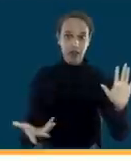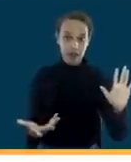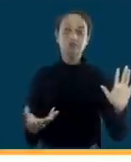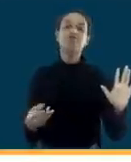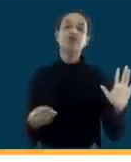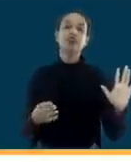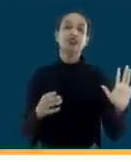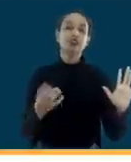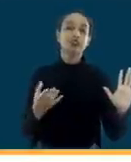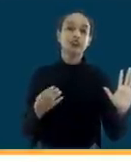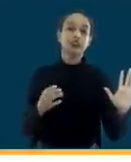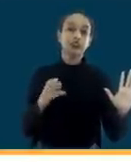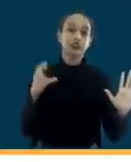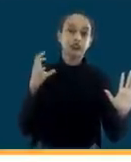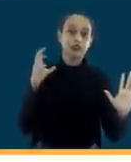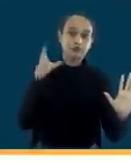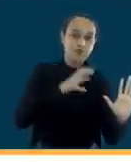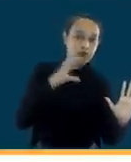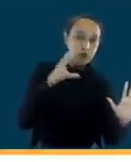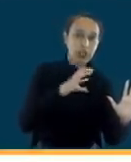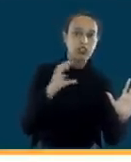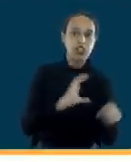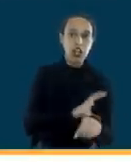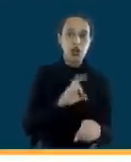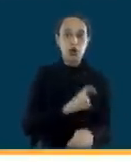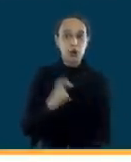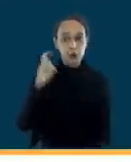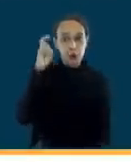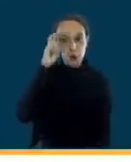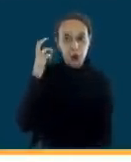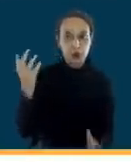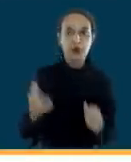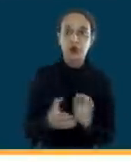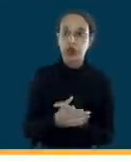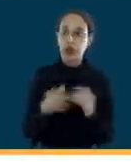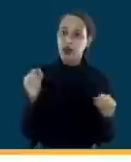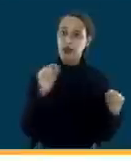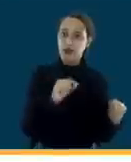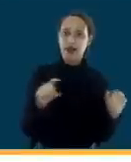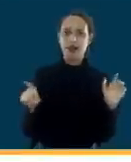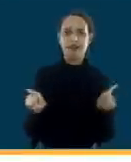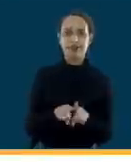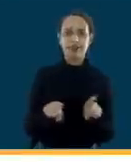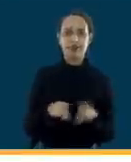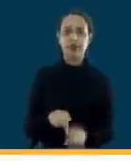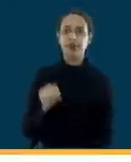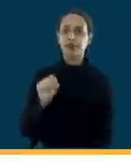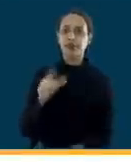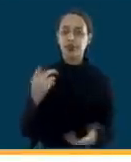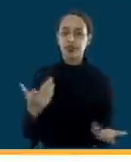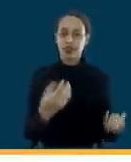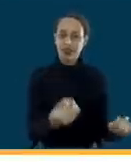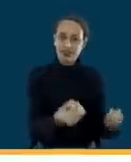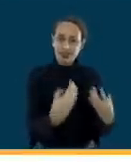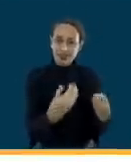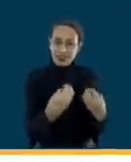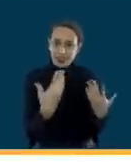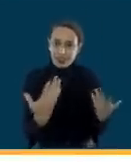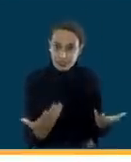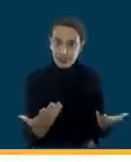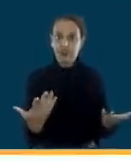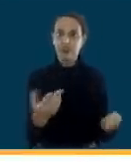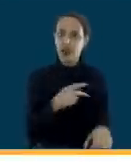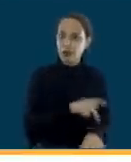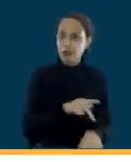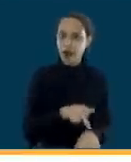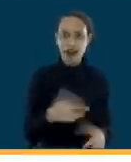de cursos, de encontros, diálogos, porque ao mesmo tempo ela é também a lei nos ensina, né? Ela também é uma grande pedagogia, ela é